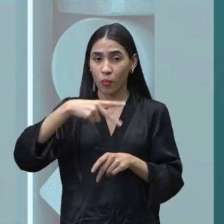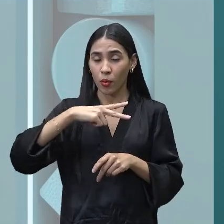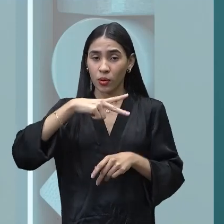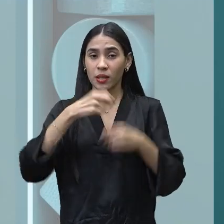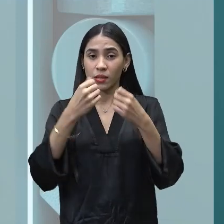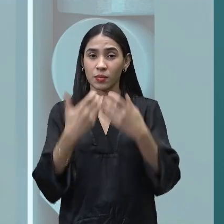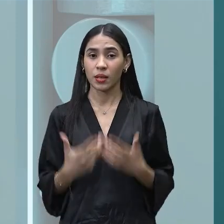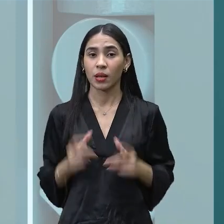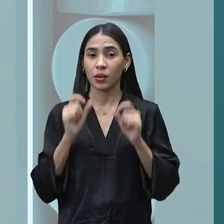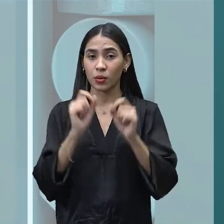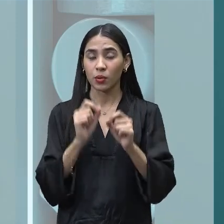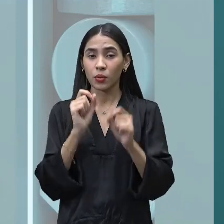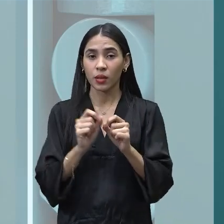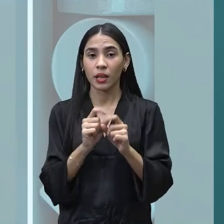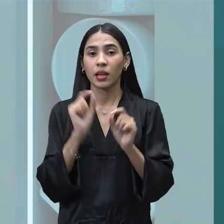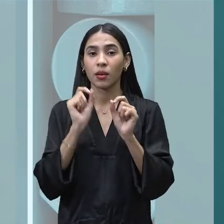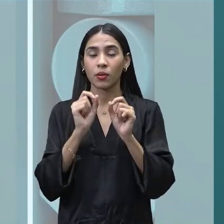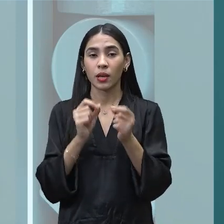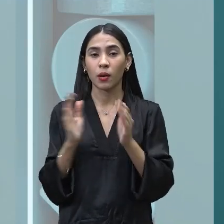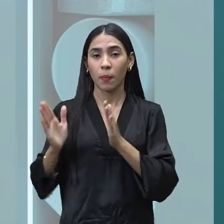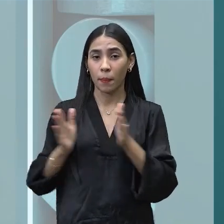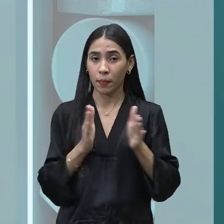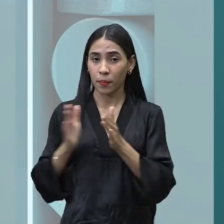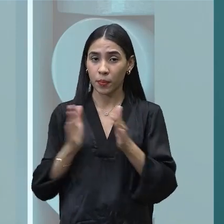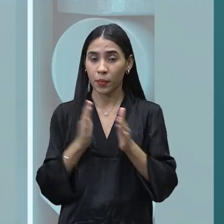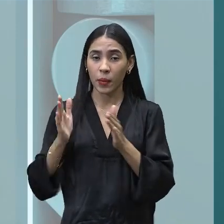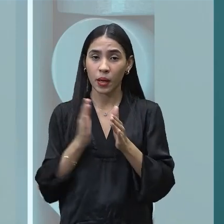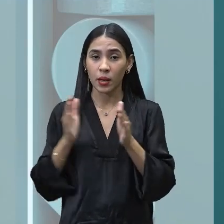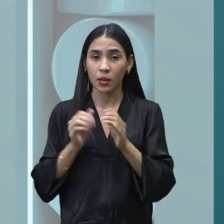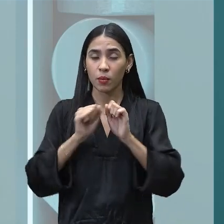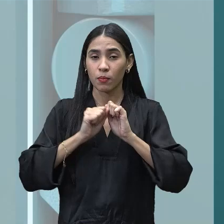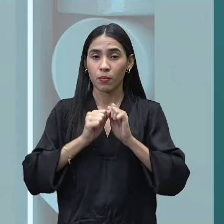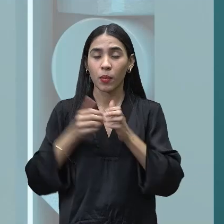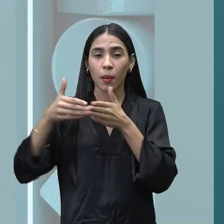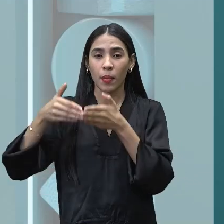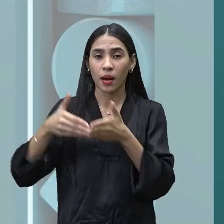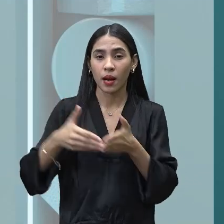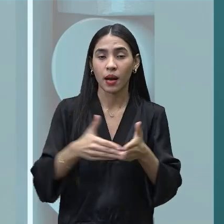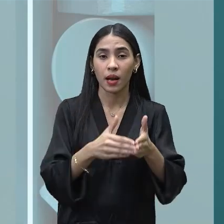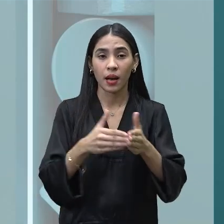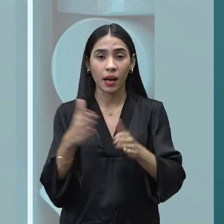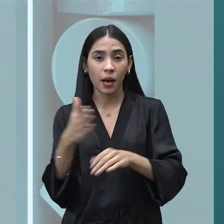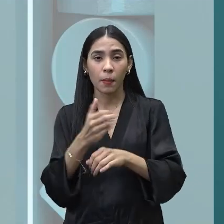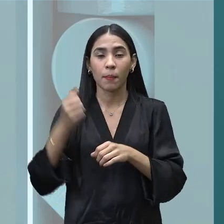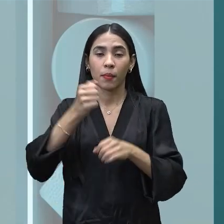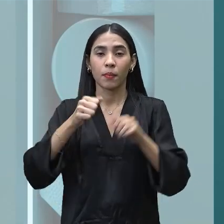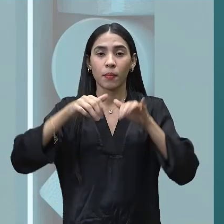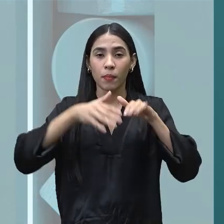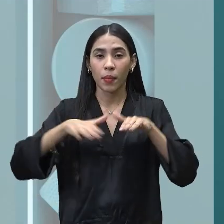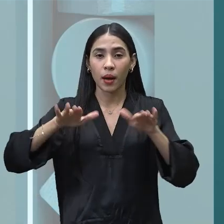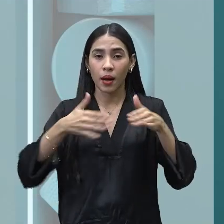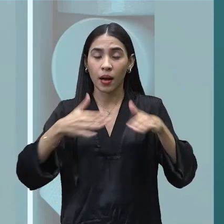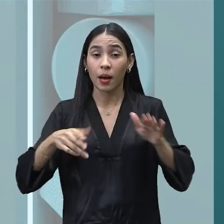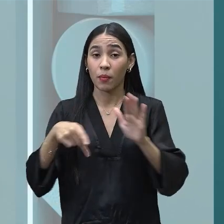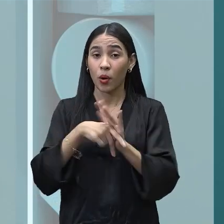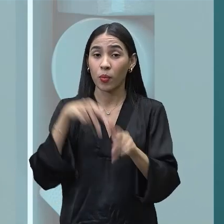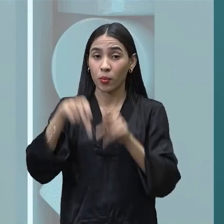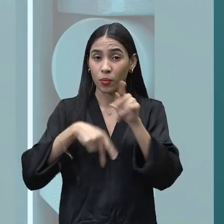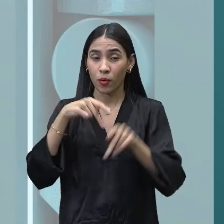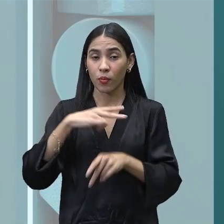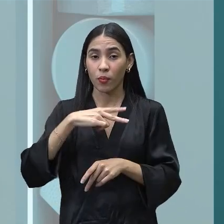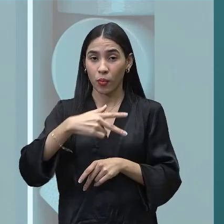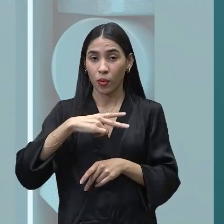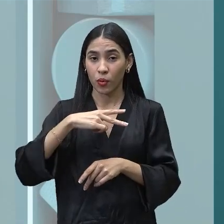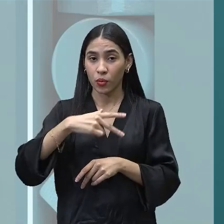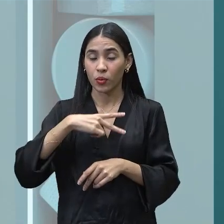narrando exatamente ali o período da expansão marítima, da conquista do mar pelo povo português, a expedição